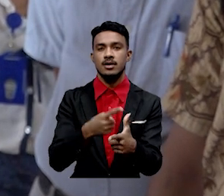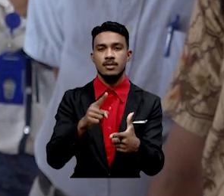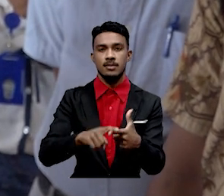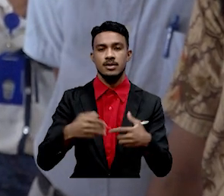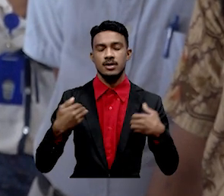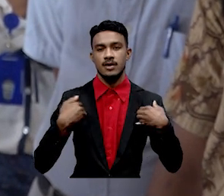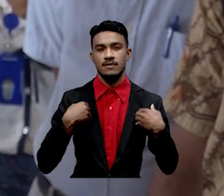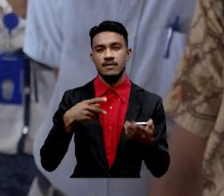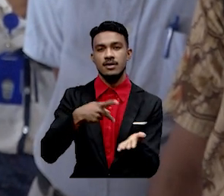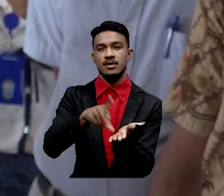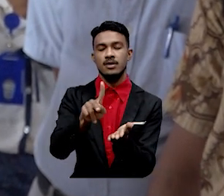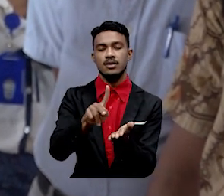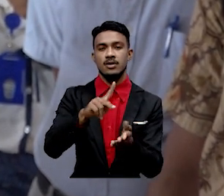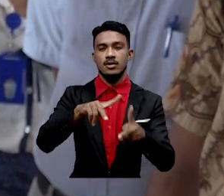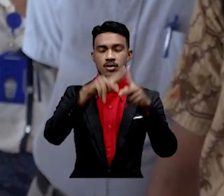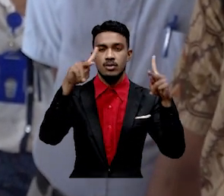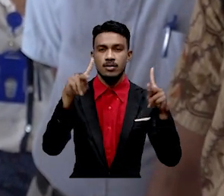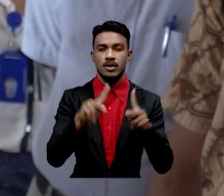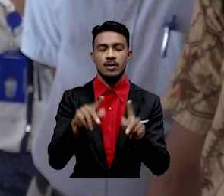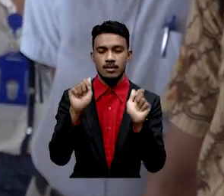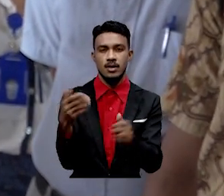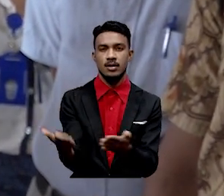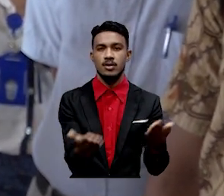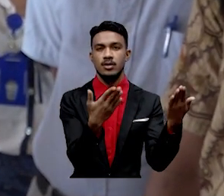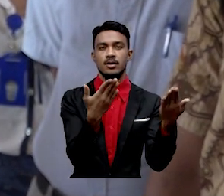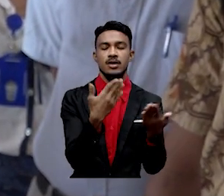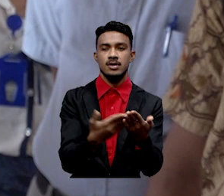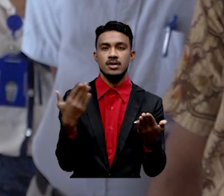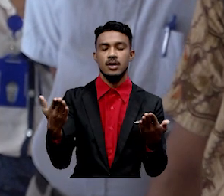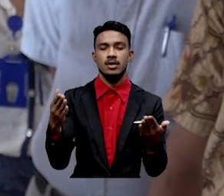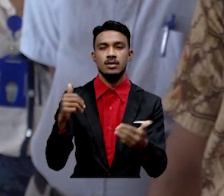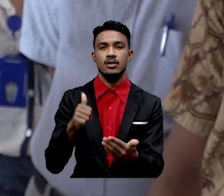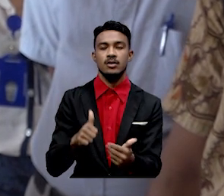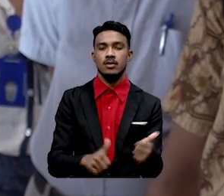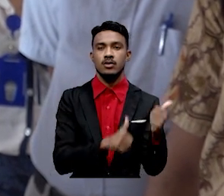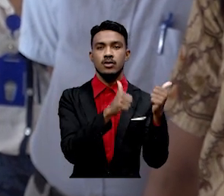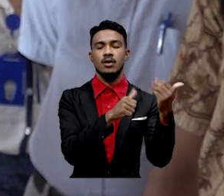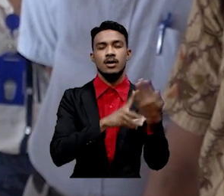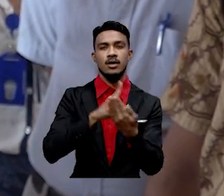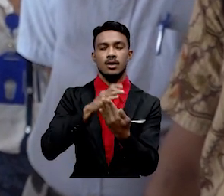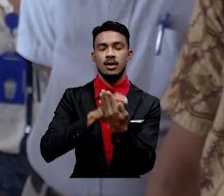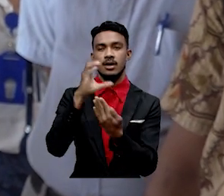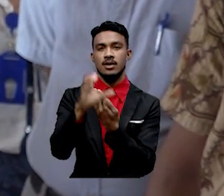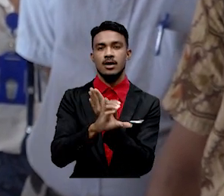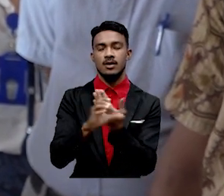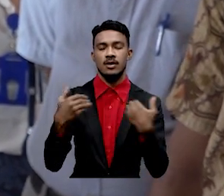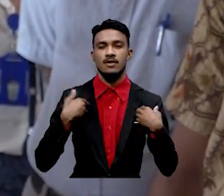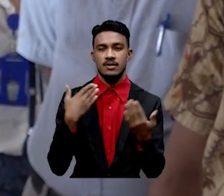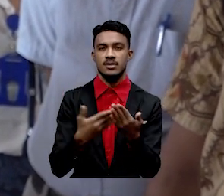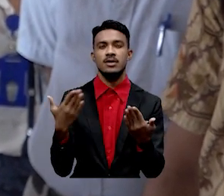release de pagamento, companhia Hirak Bela Rodeo na equipamento cinema. Atur calendário aprojamento nebe magiha, equipamento Hirak nene